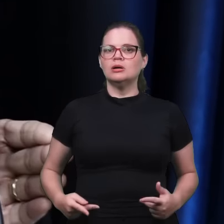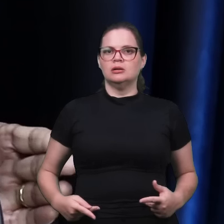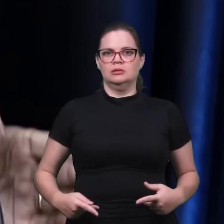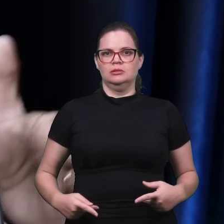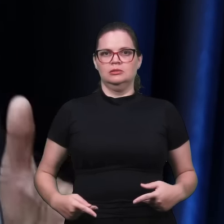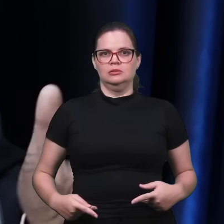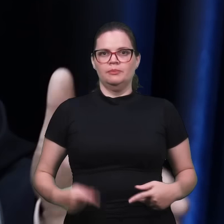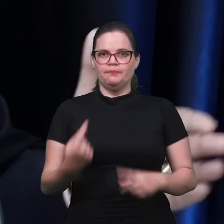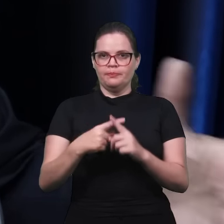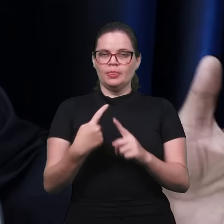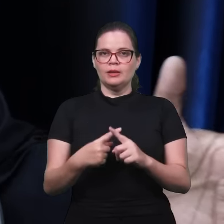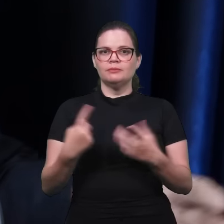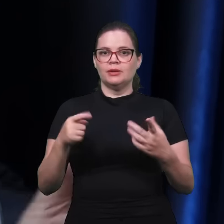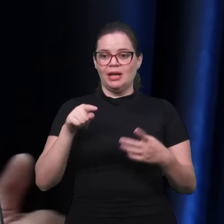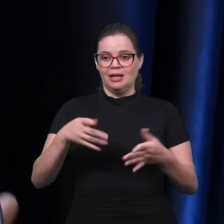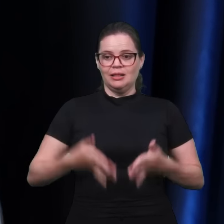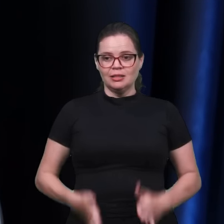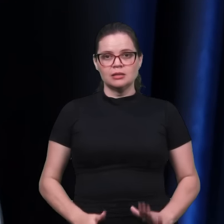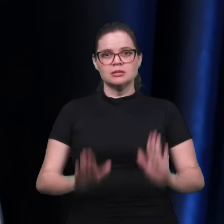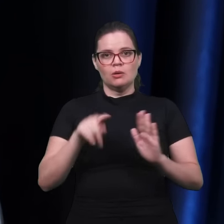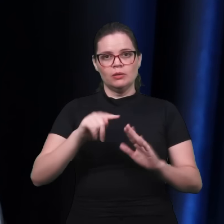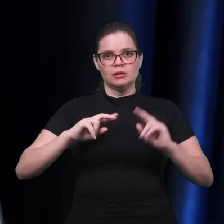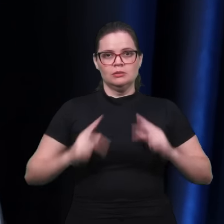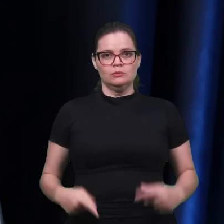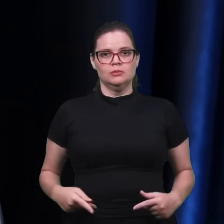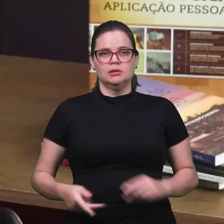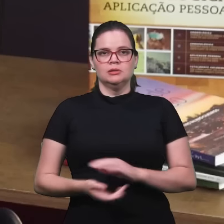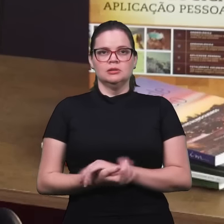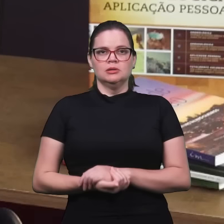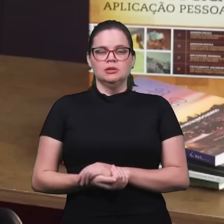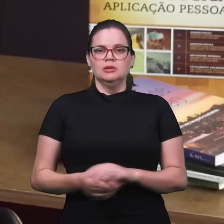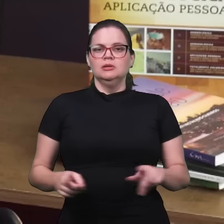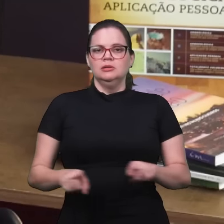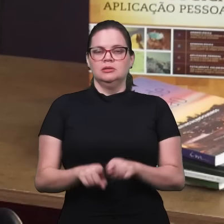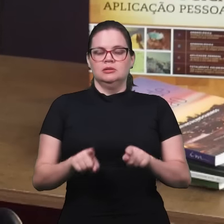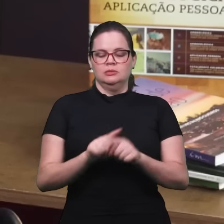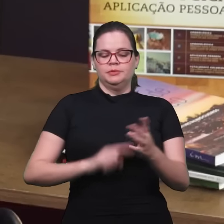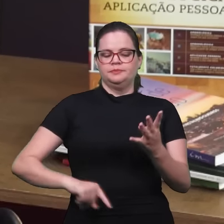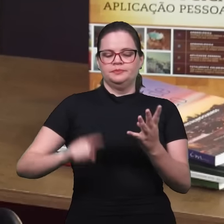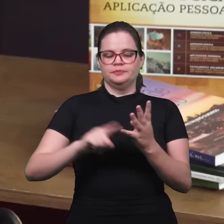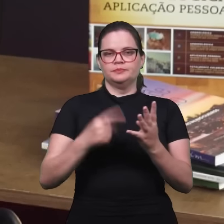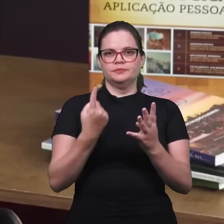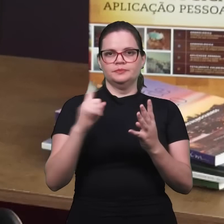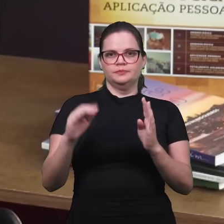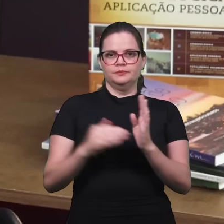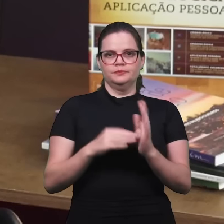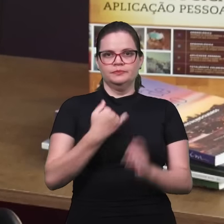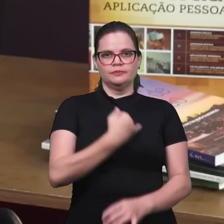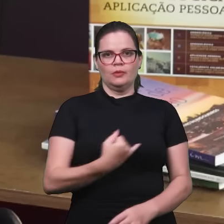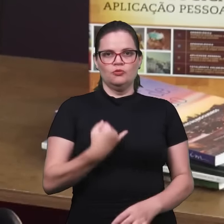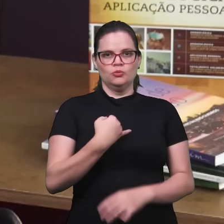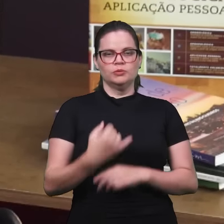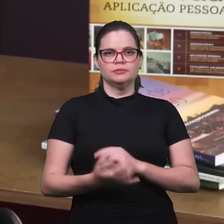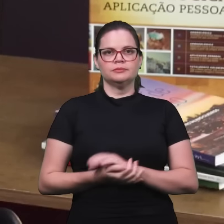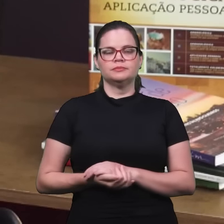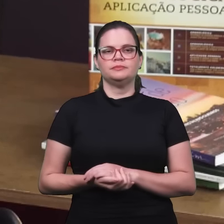né? Aquele que nasceu como homem. Exatamente. E, por final, o quarto evangelho, que é o evangelho de